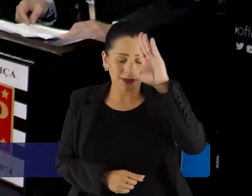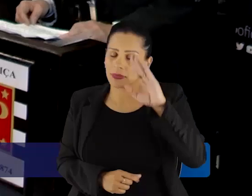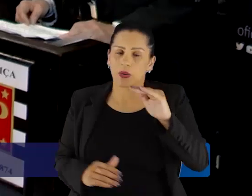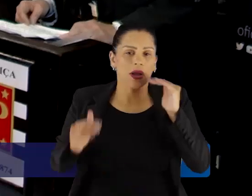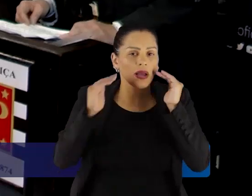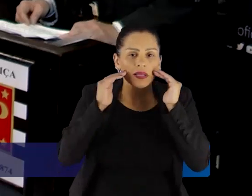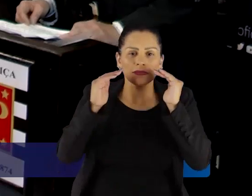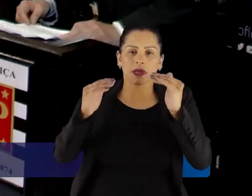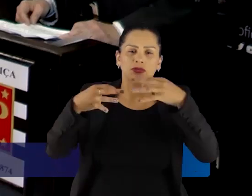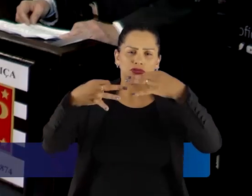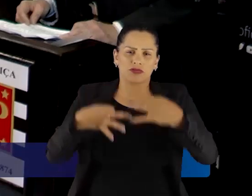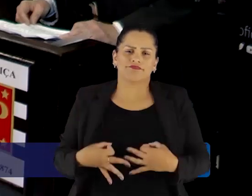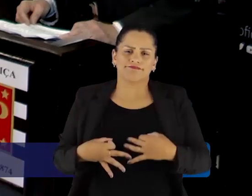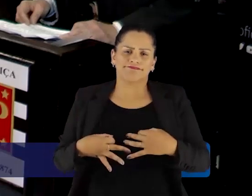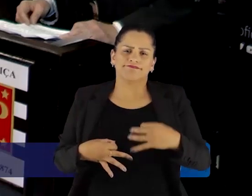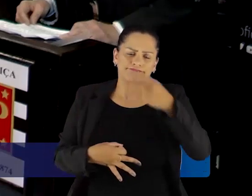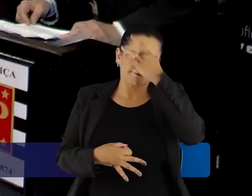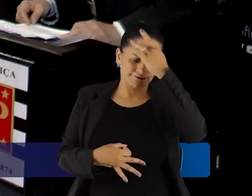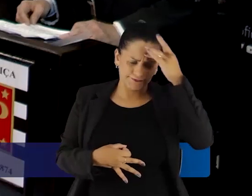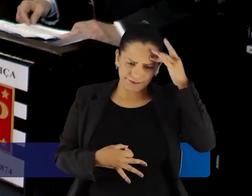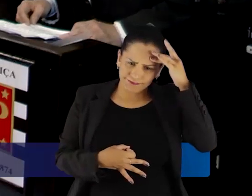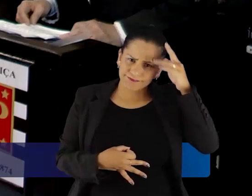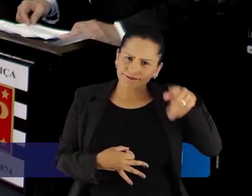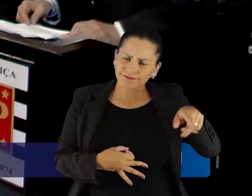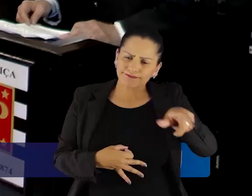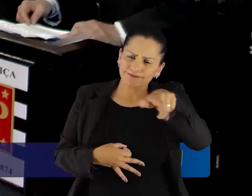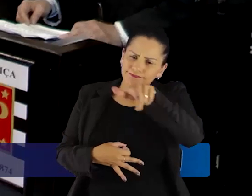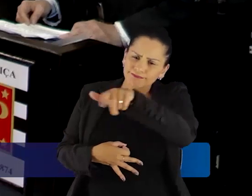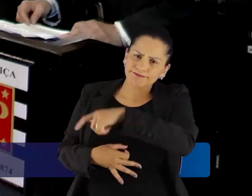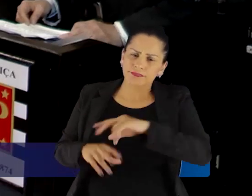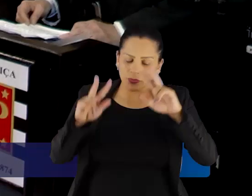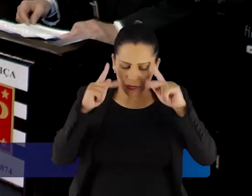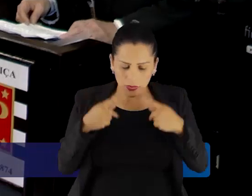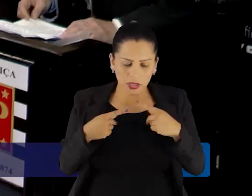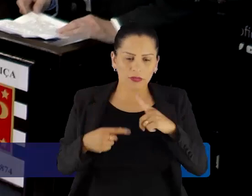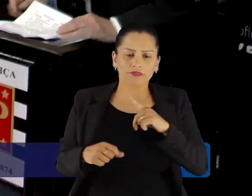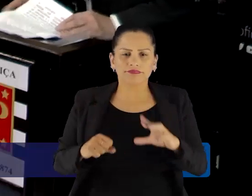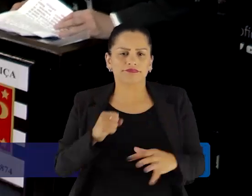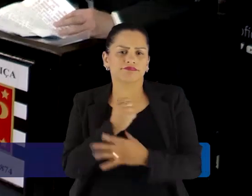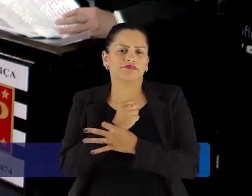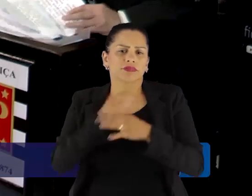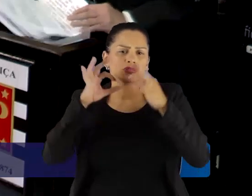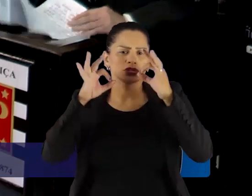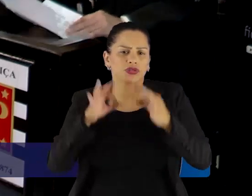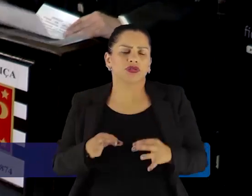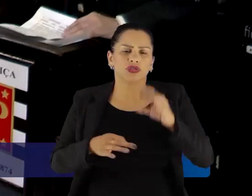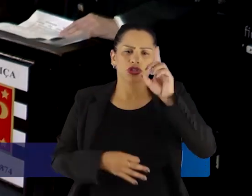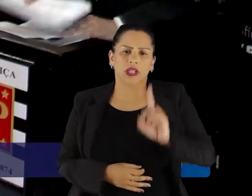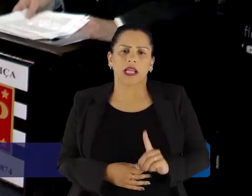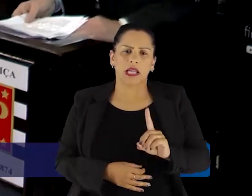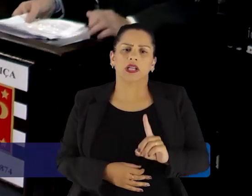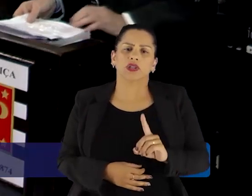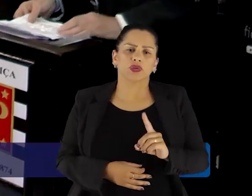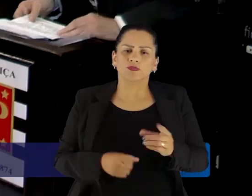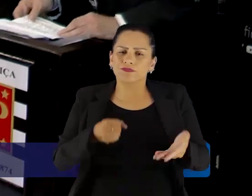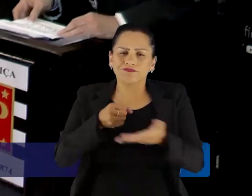o respeito EA dignidade da pessoa humana assegurando o pleno exercício dos direitos fundamentais individuais